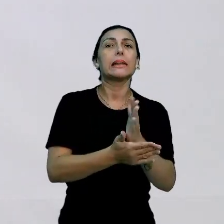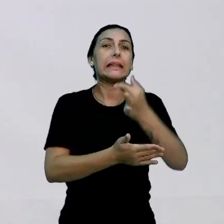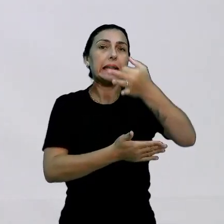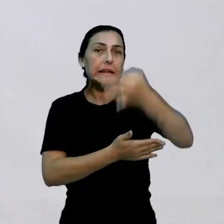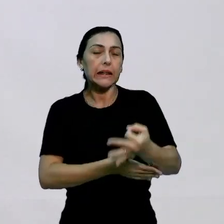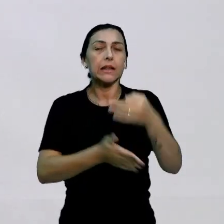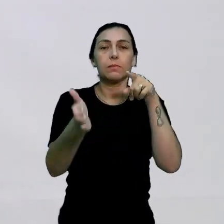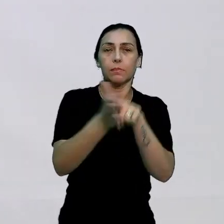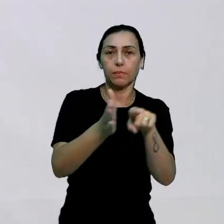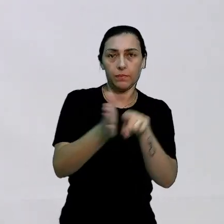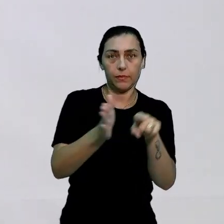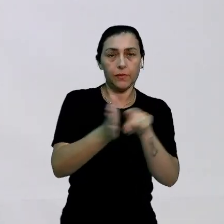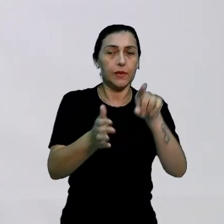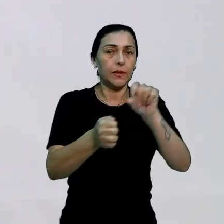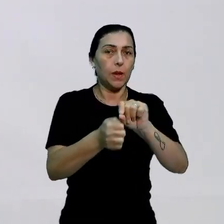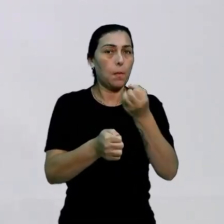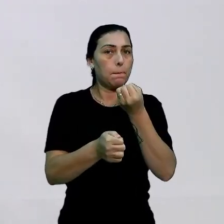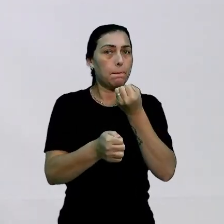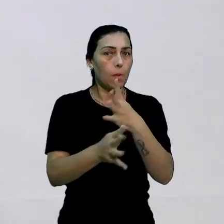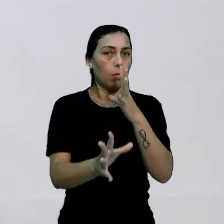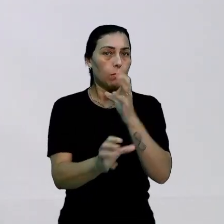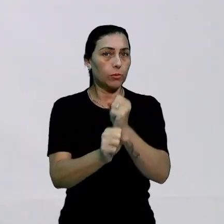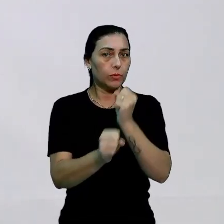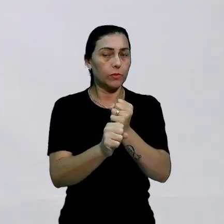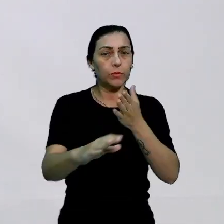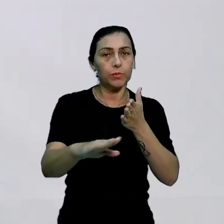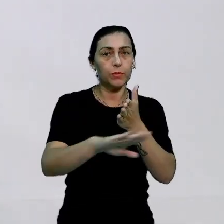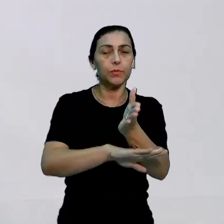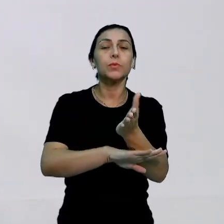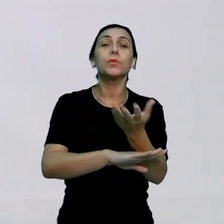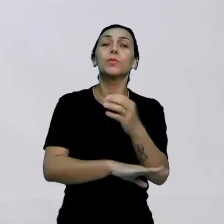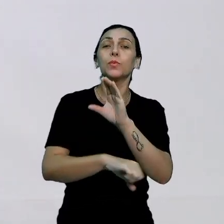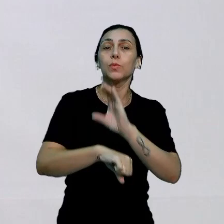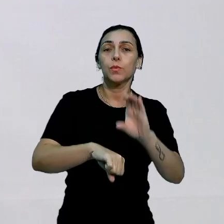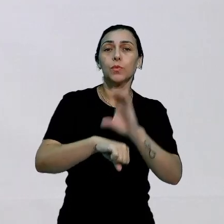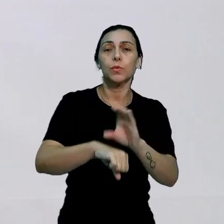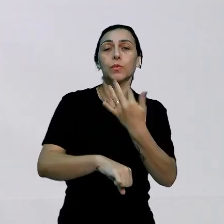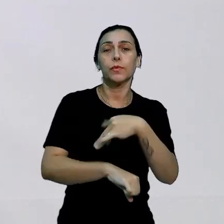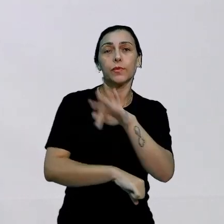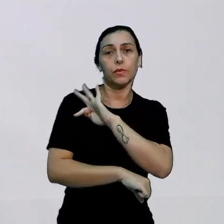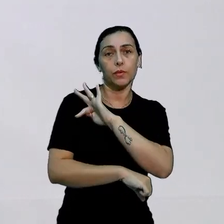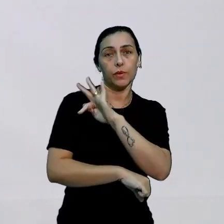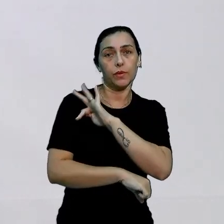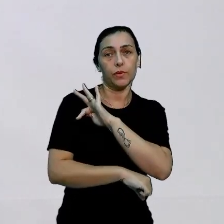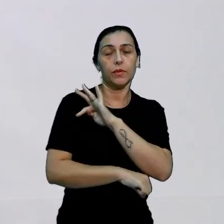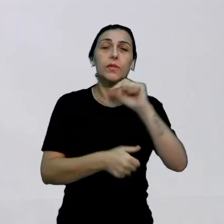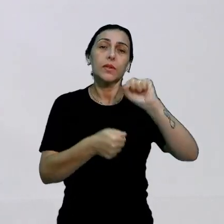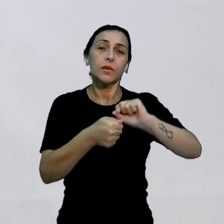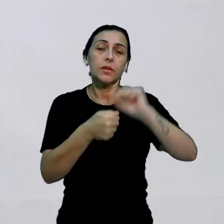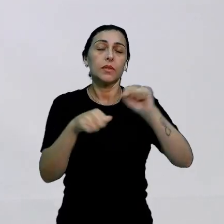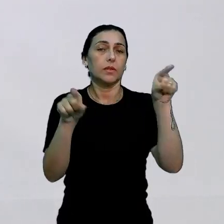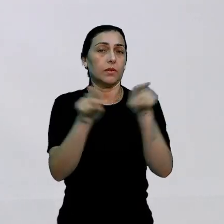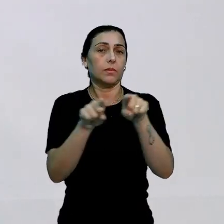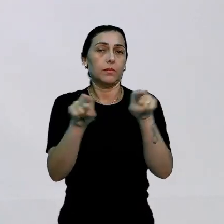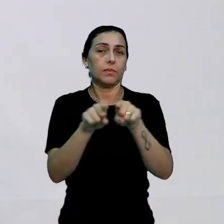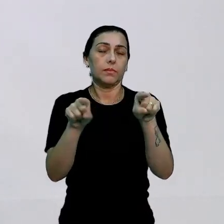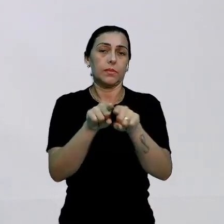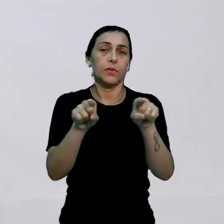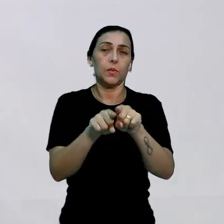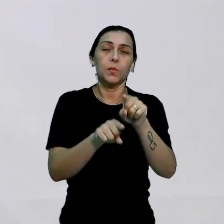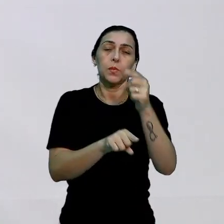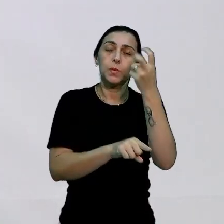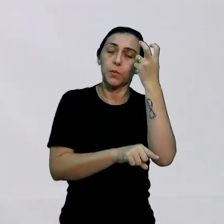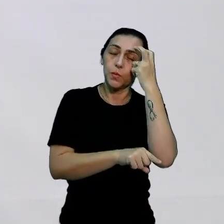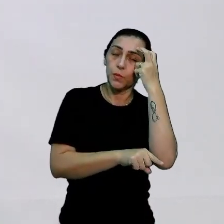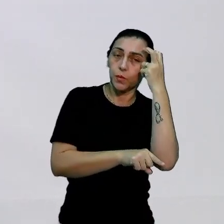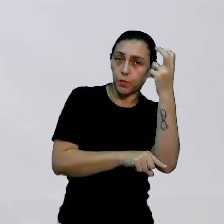possíveis, né, para você fazer uma boa pontuação e ingressar aí no curso que você quer. Então você tem que fazer também com inteligência, com